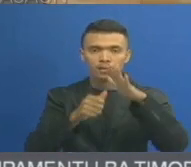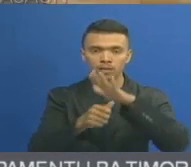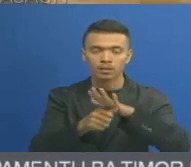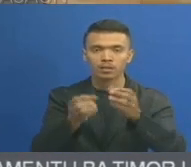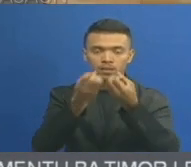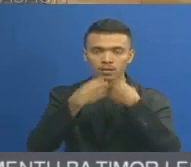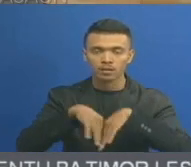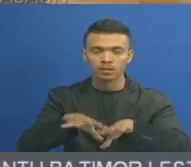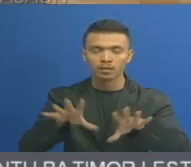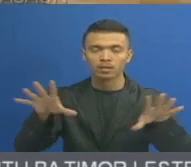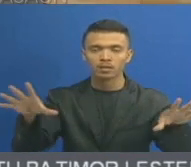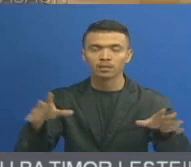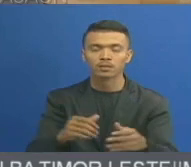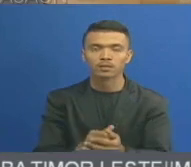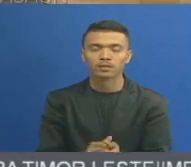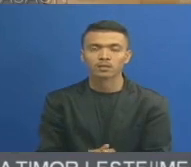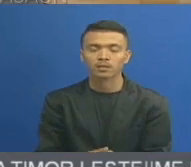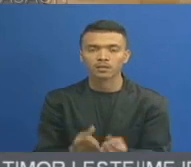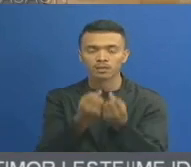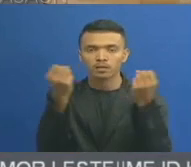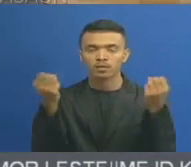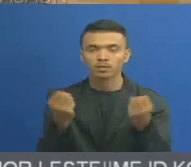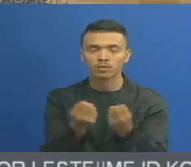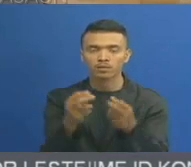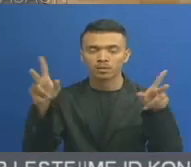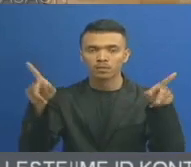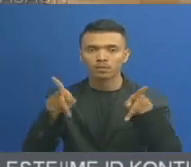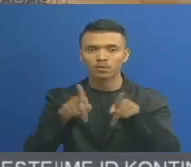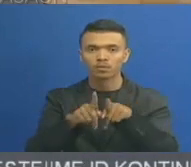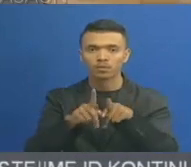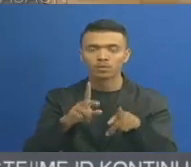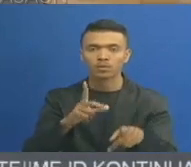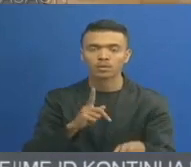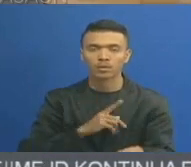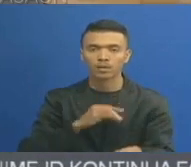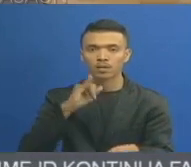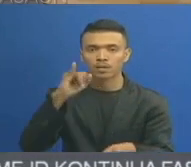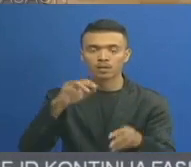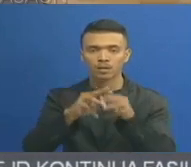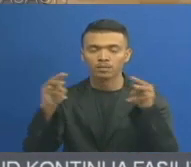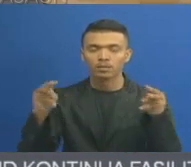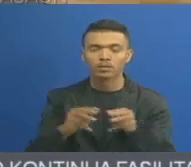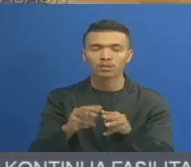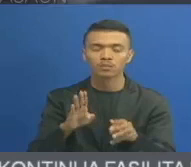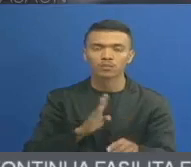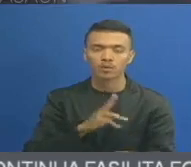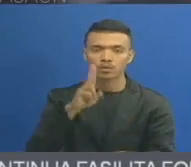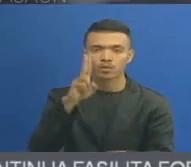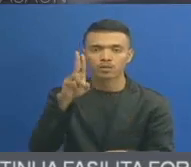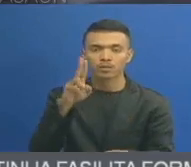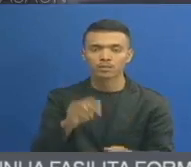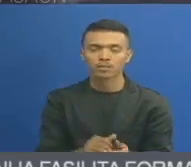ihatasi ibung wayaka mulia suku Waitame, posto administrativo kelekai município Baucau.